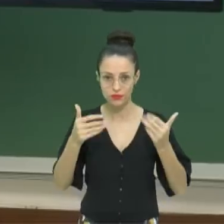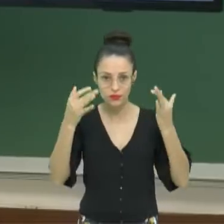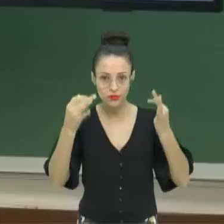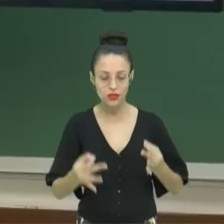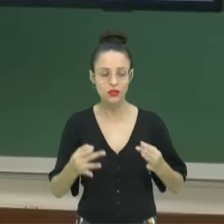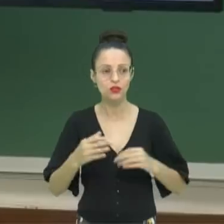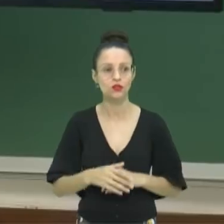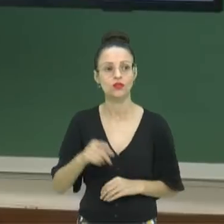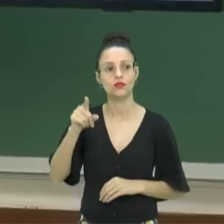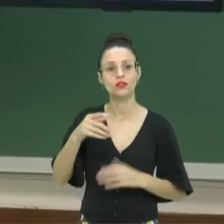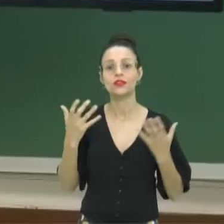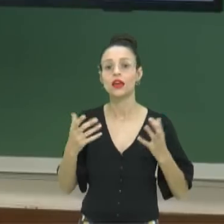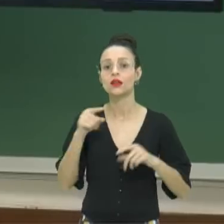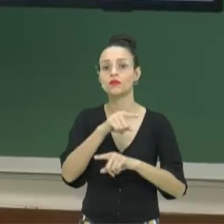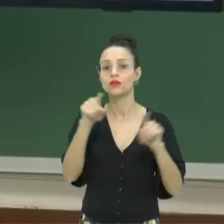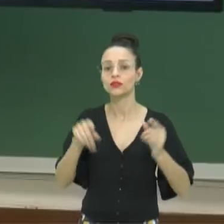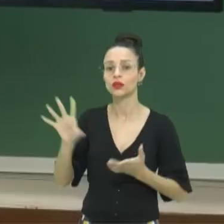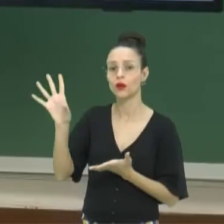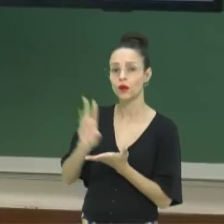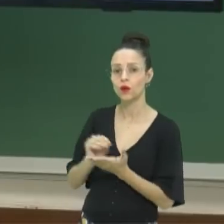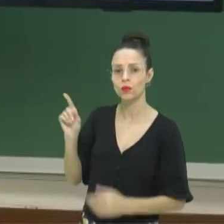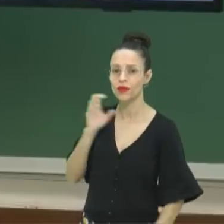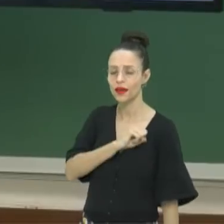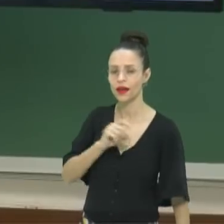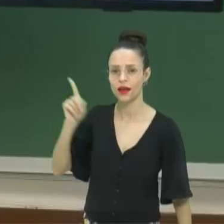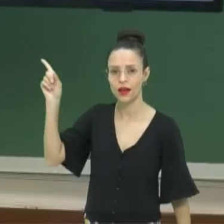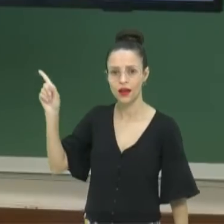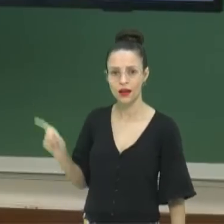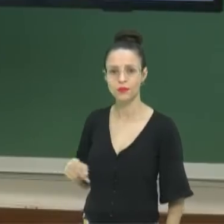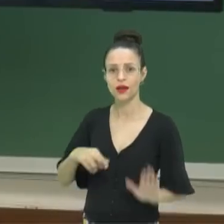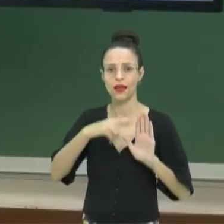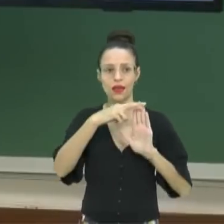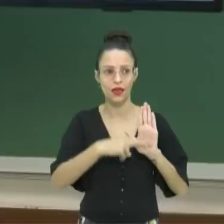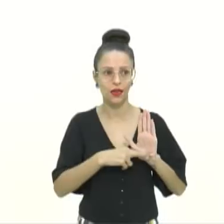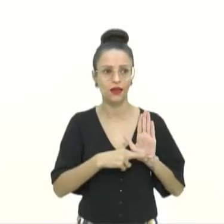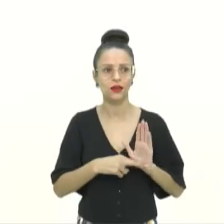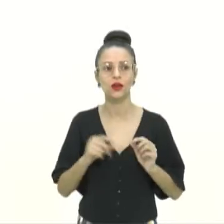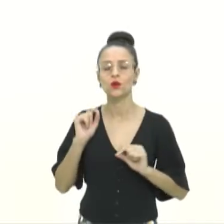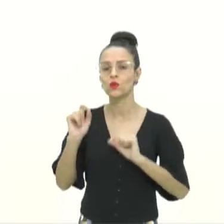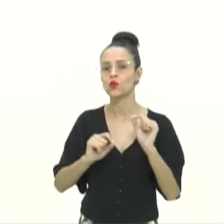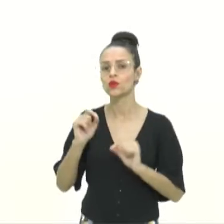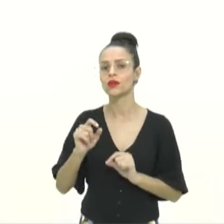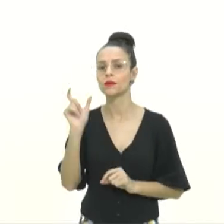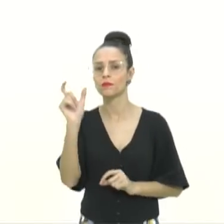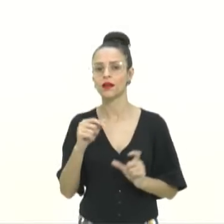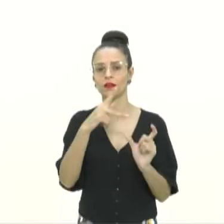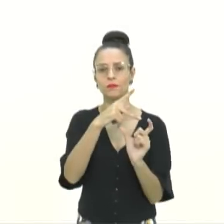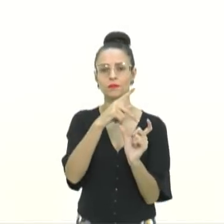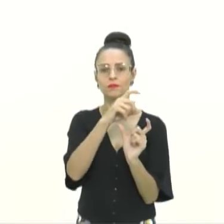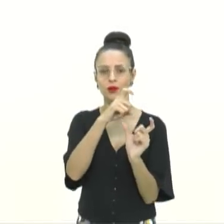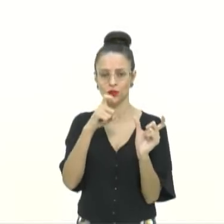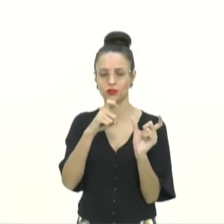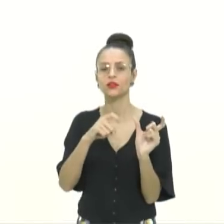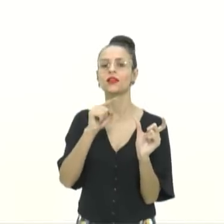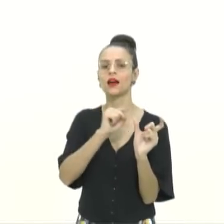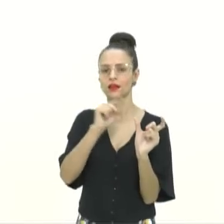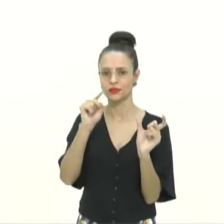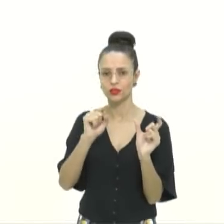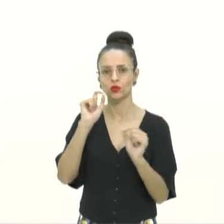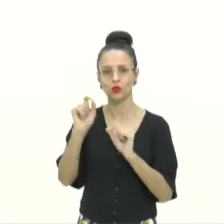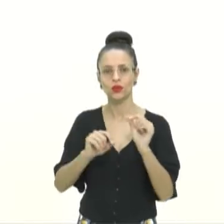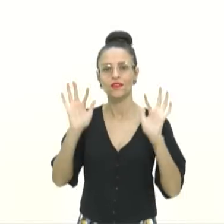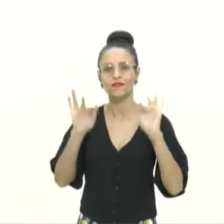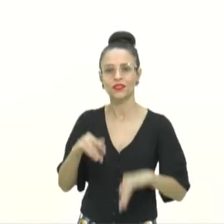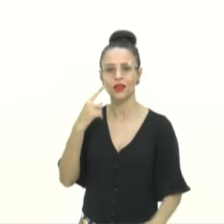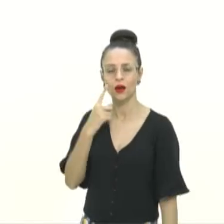pessoal? Eu queria que vocês anotassem rapidamente essa regrinha, ó. Quais as paroxítonas que são acentuadas? As que